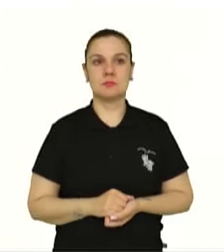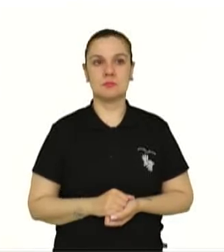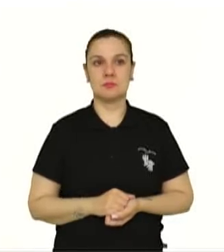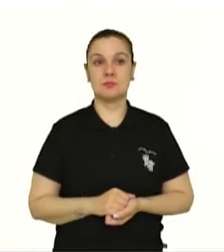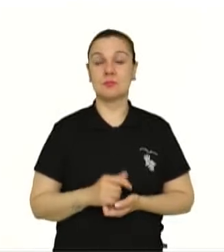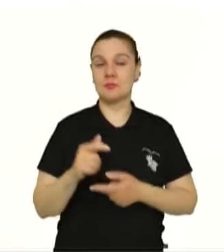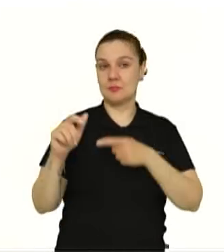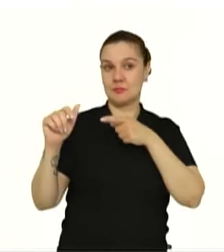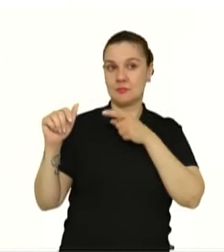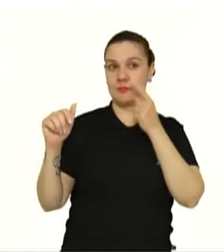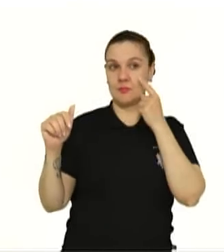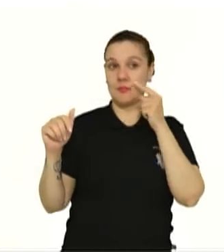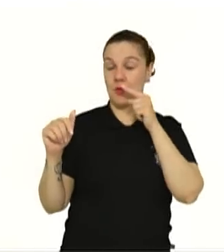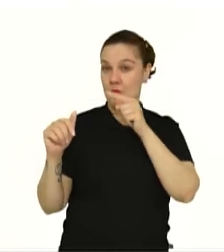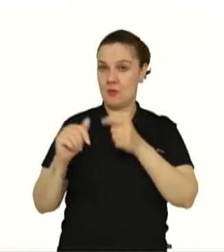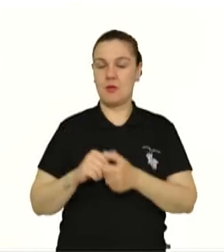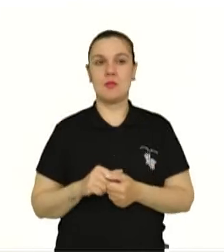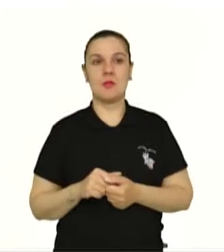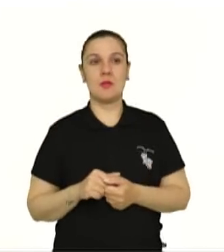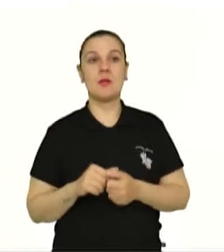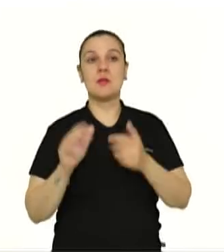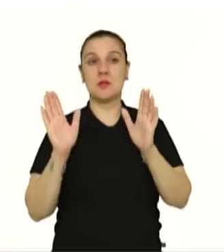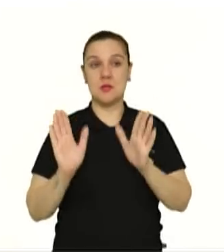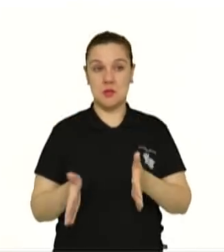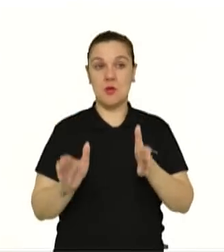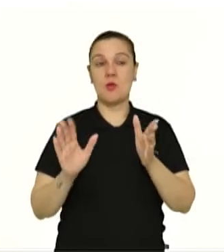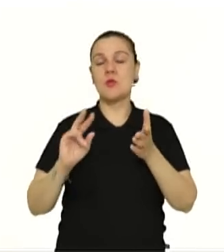Então, olha aqui, ó. Ou seja, fatura já essa